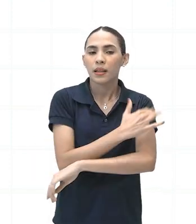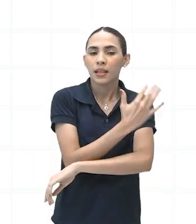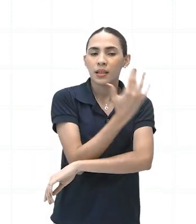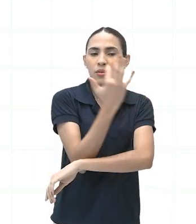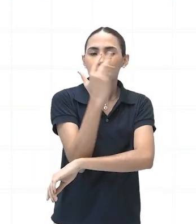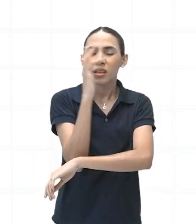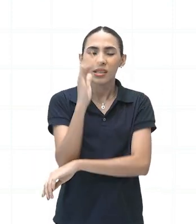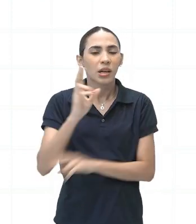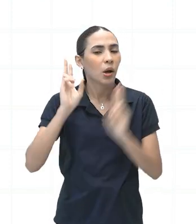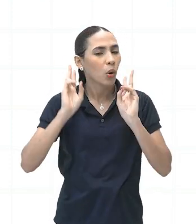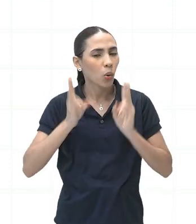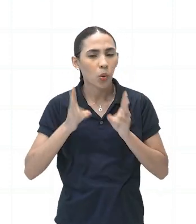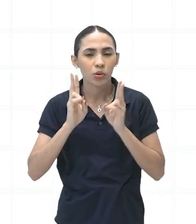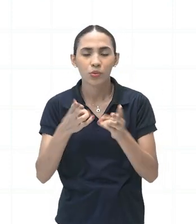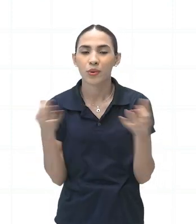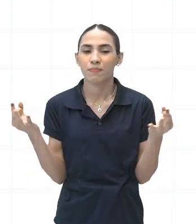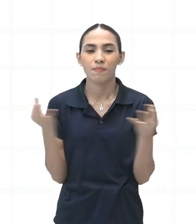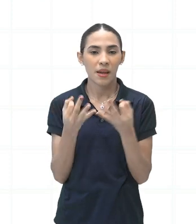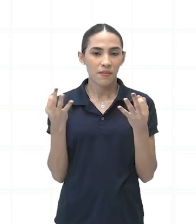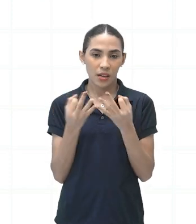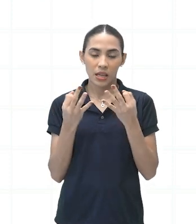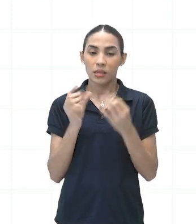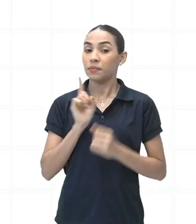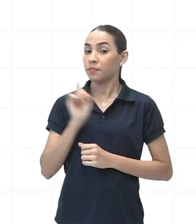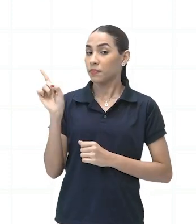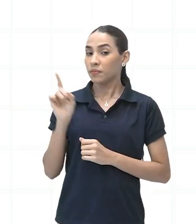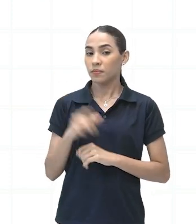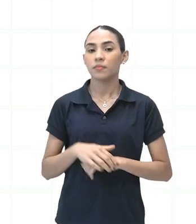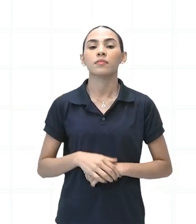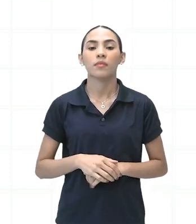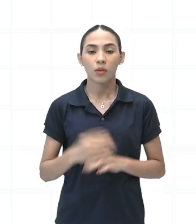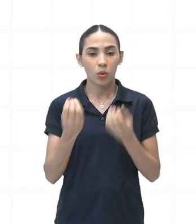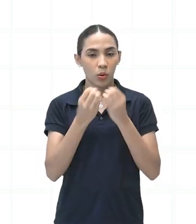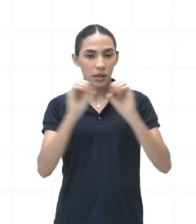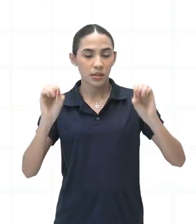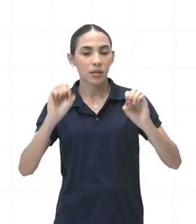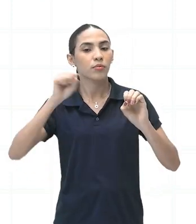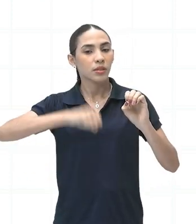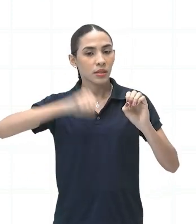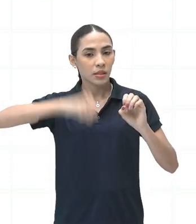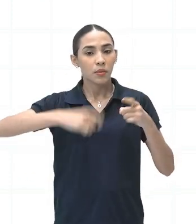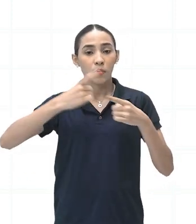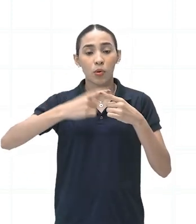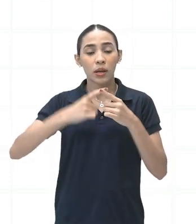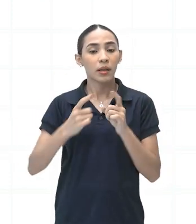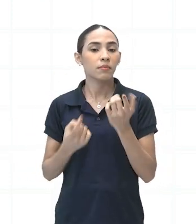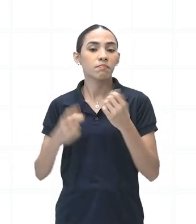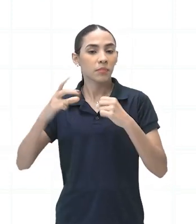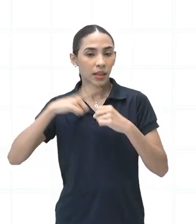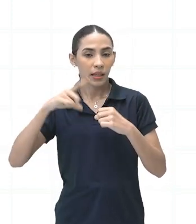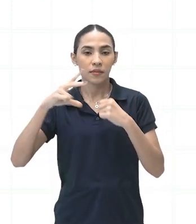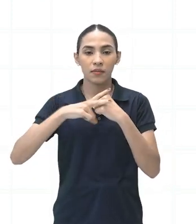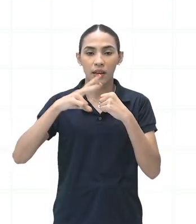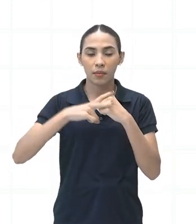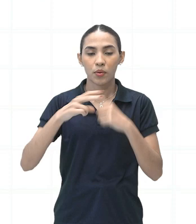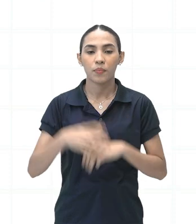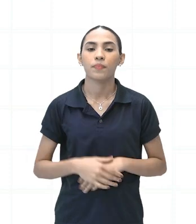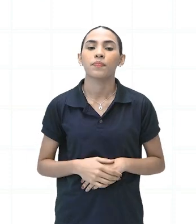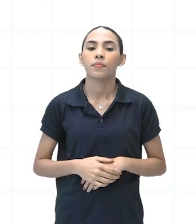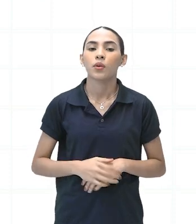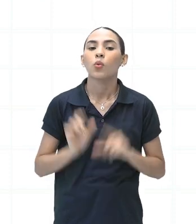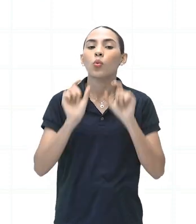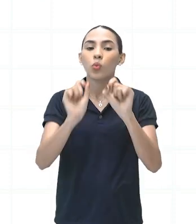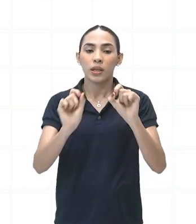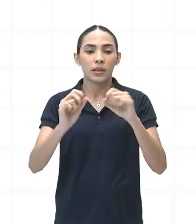natureza permanece gloriosa, né? Então, isso aqui é uma oração, sim. Aqui está o verbo, permanece. Então, o